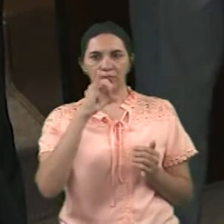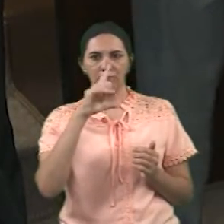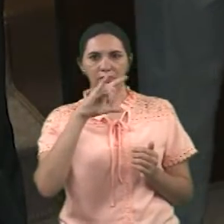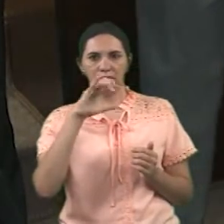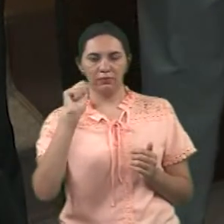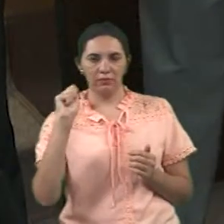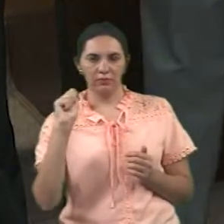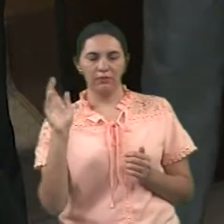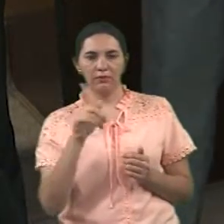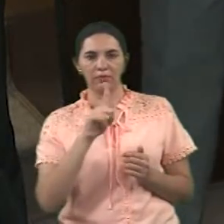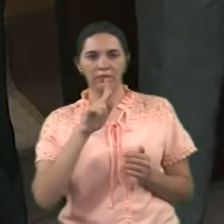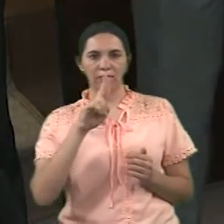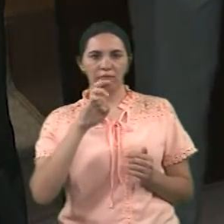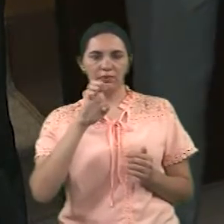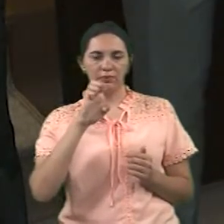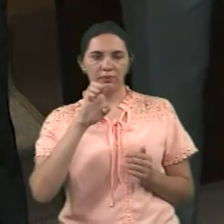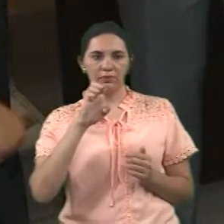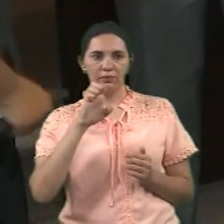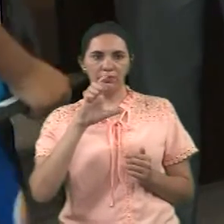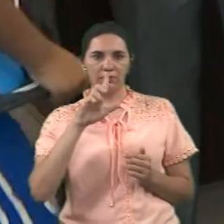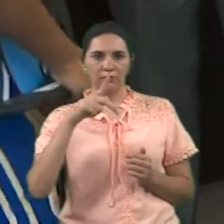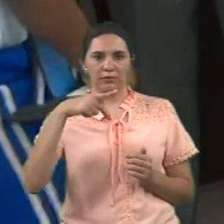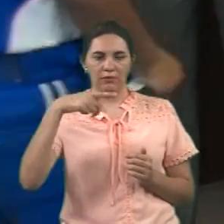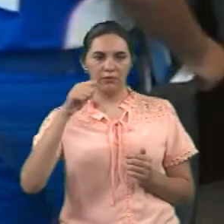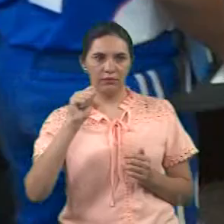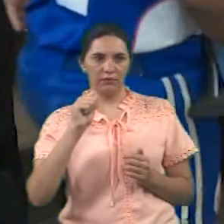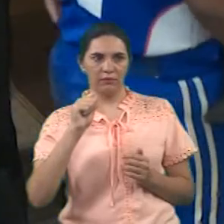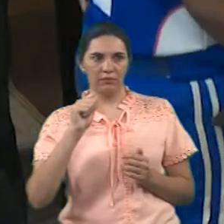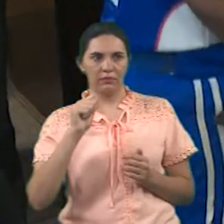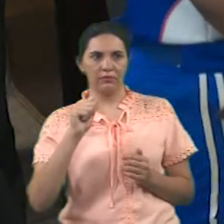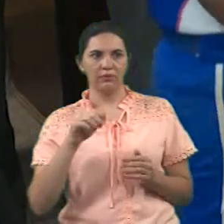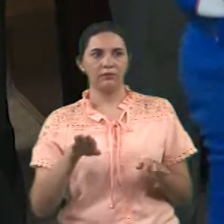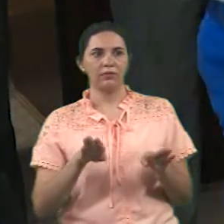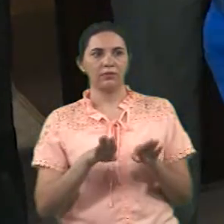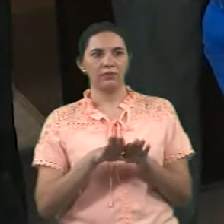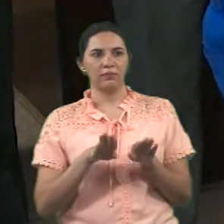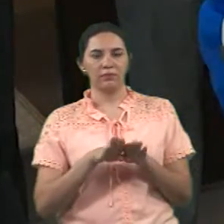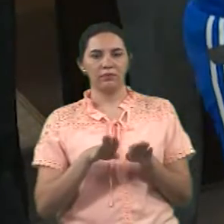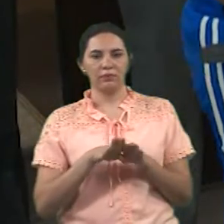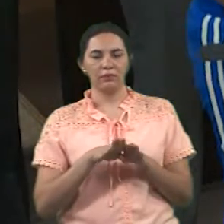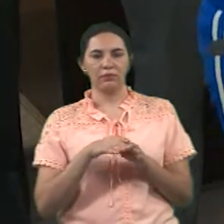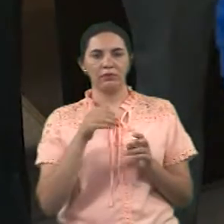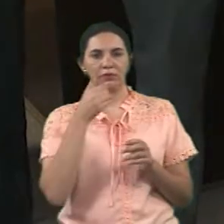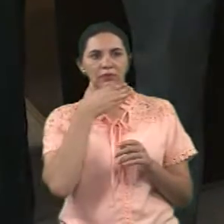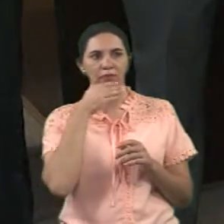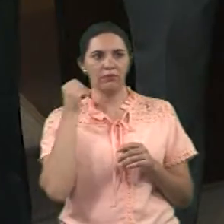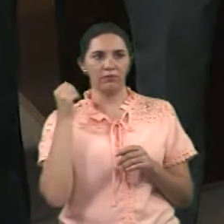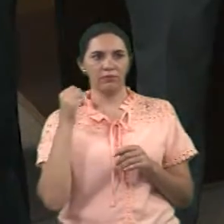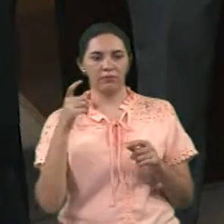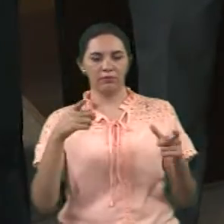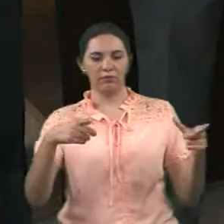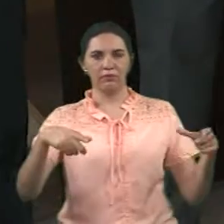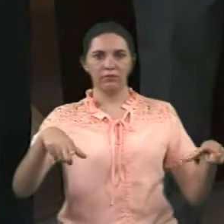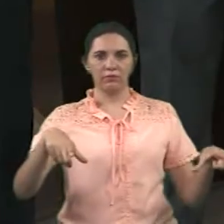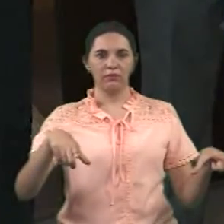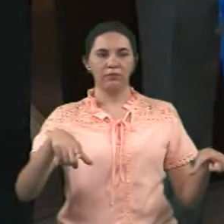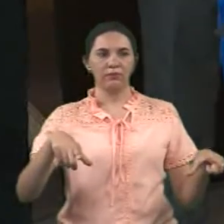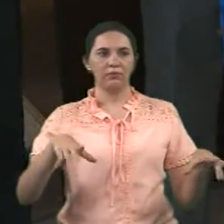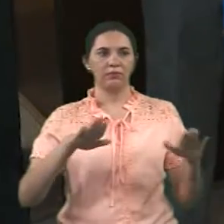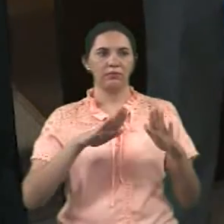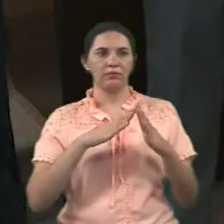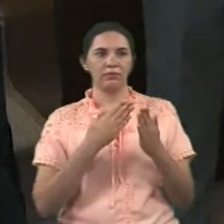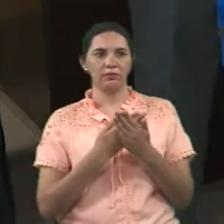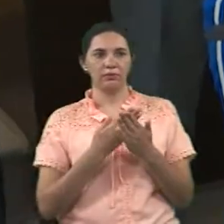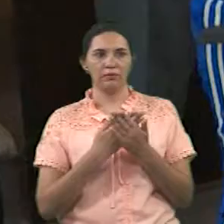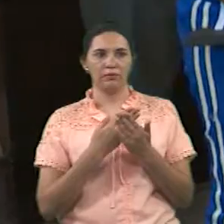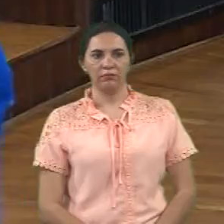o Ítalo Rafael dos Santos melhor jardineiro direto direito ele é estudante lá da Emef